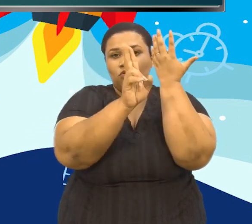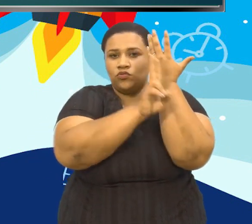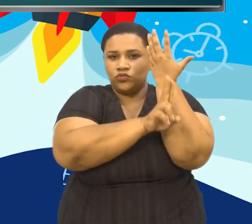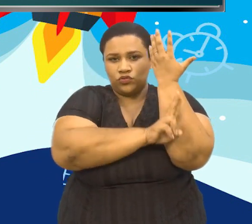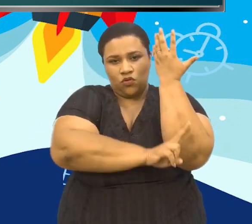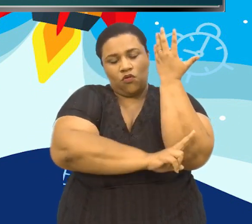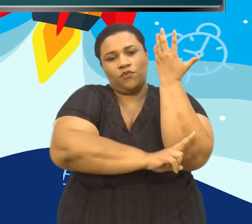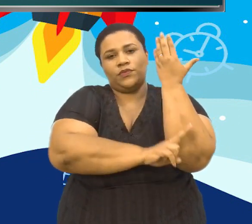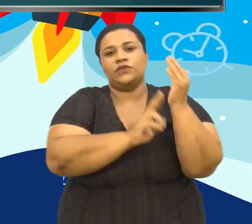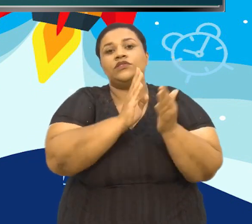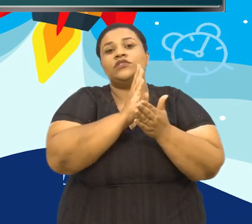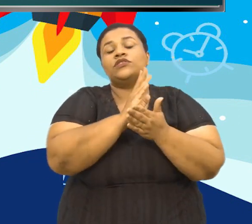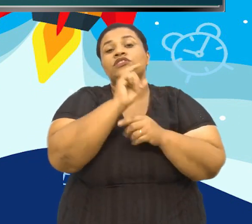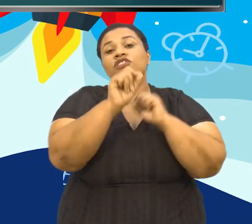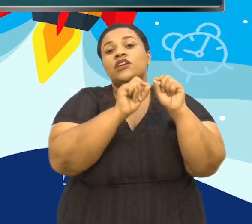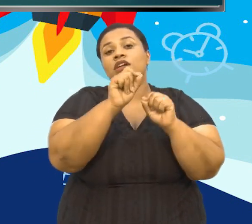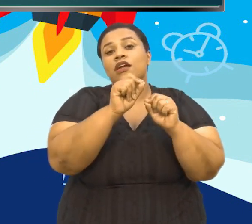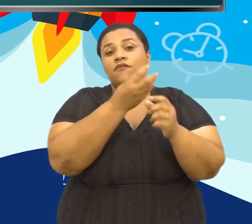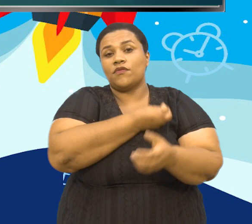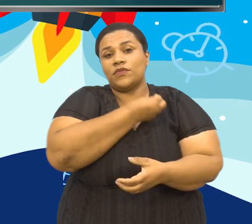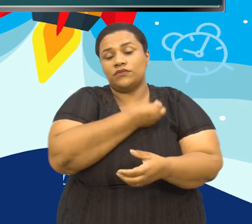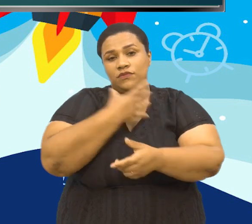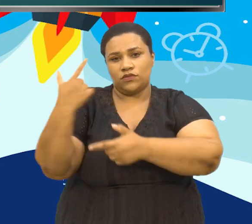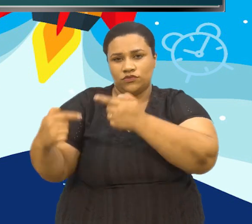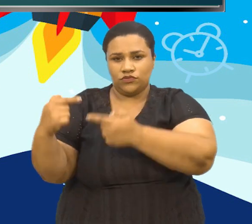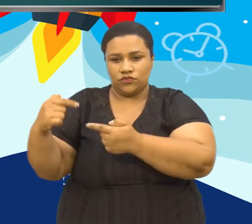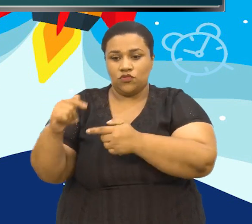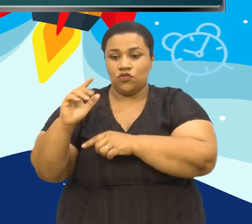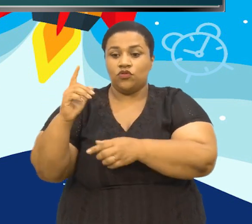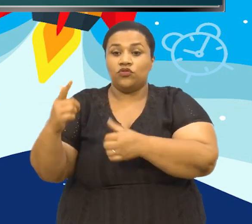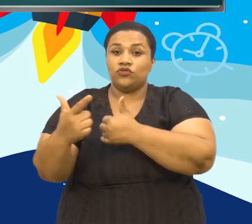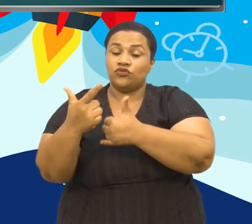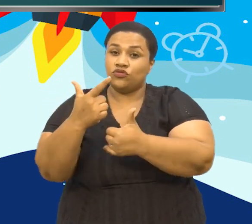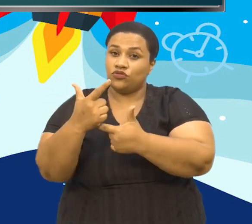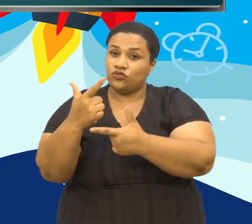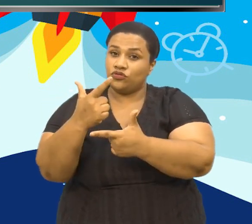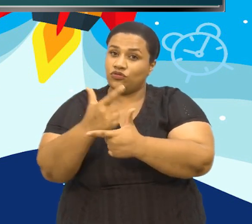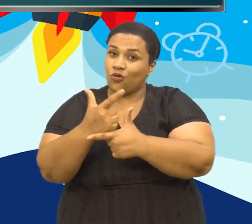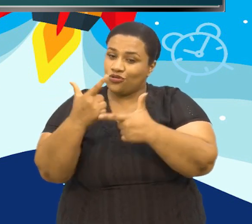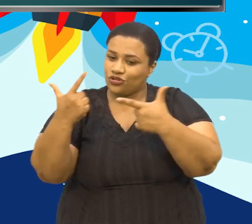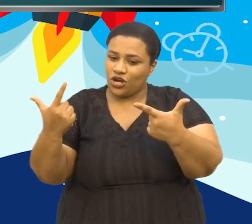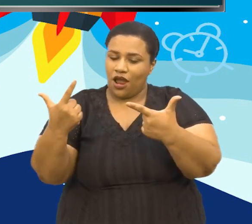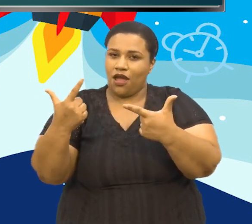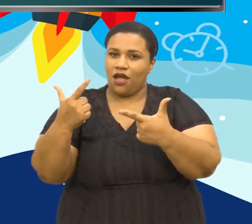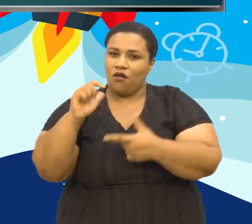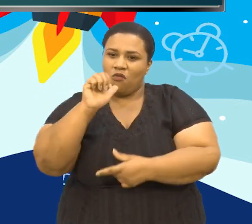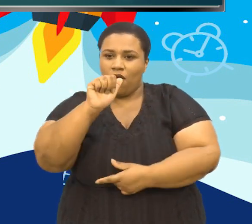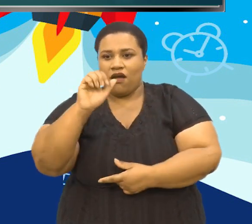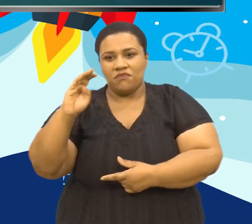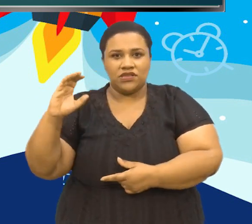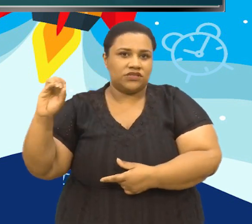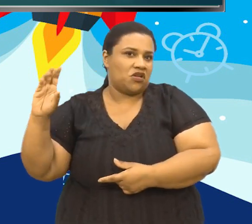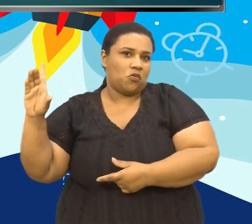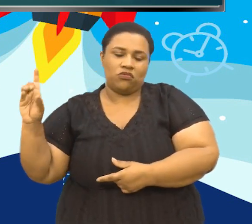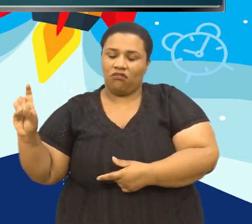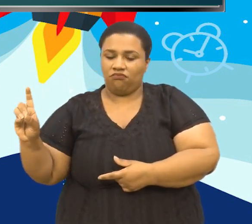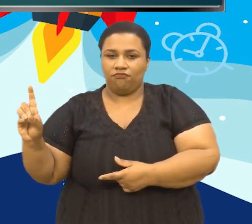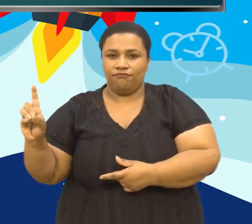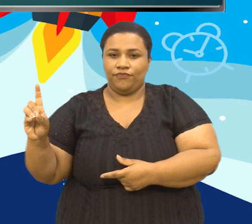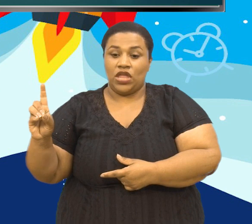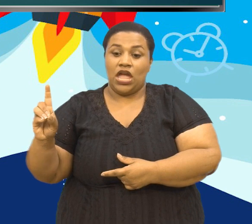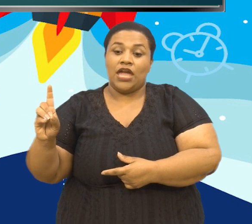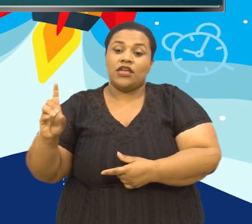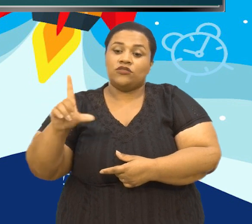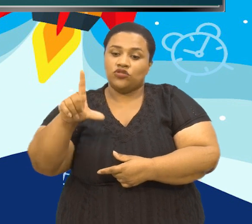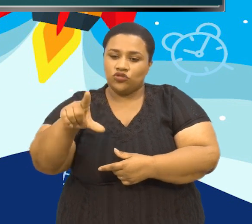serem nomeadas. Sortear uma letra do alfabeto. Sorteada a letra, o jogo começa. Aqui